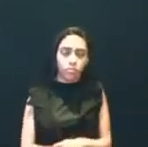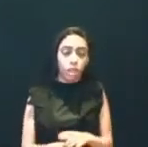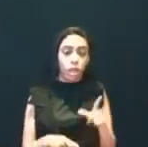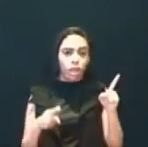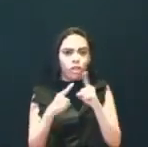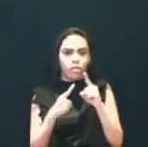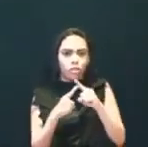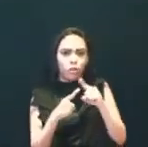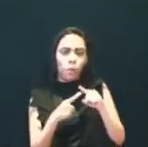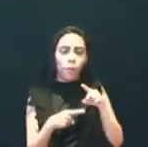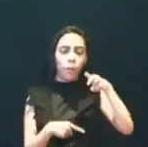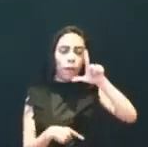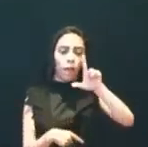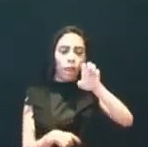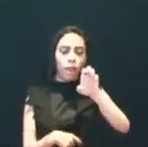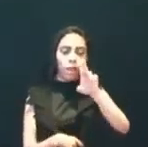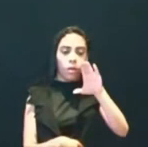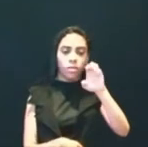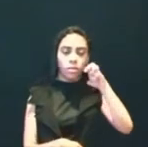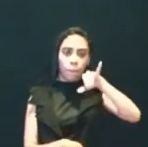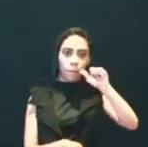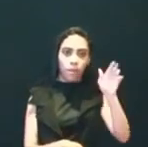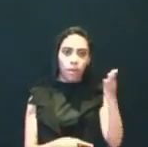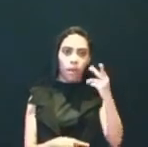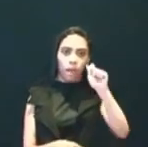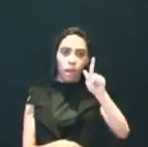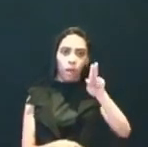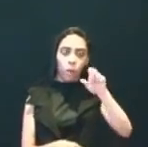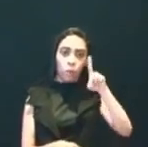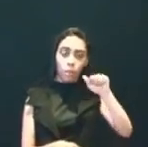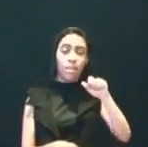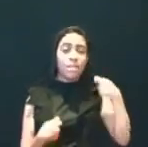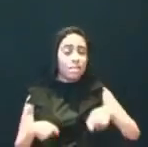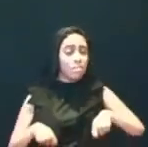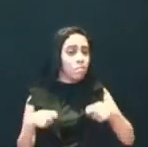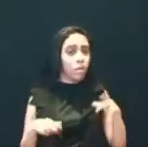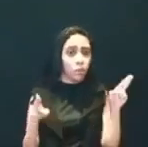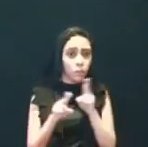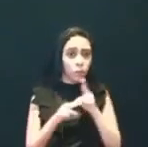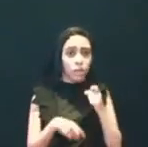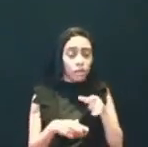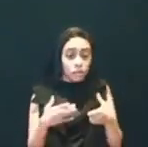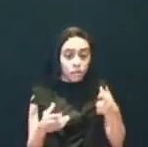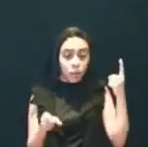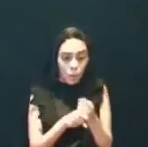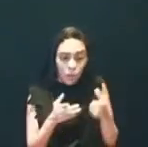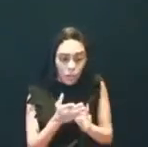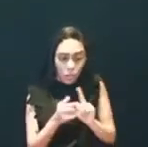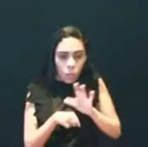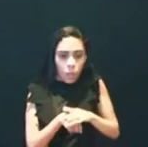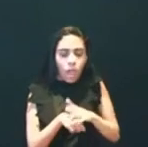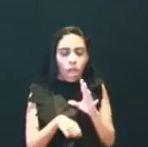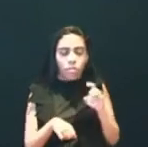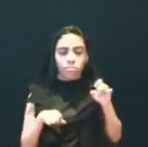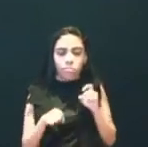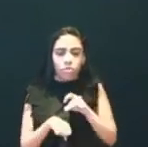temos hoje uma tendência a indicar precocemente o transplante. Quanto mais precoce o transplante for